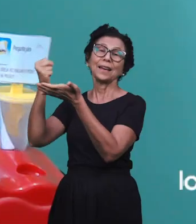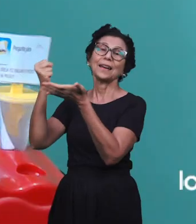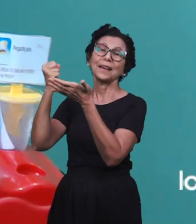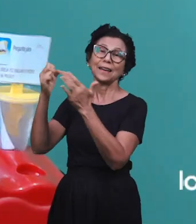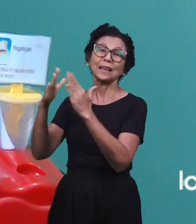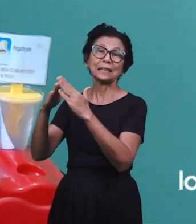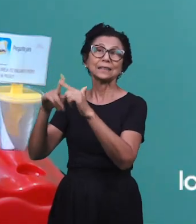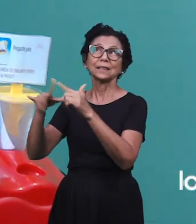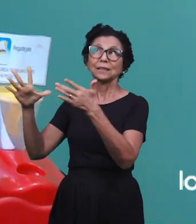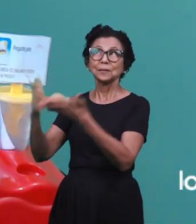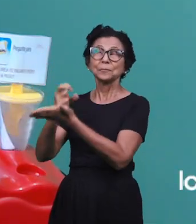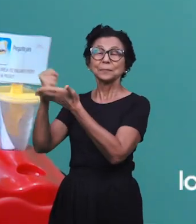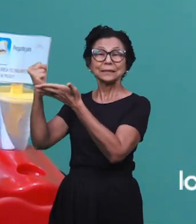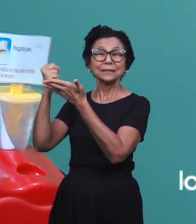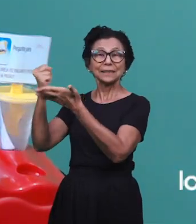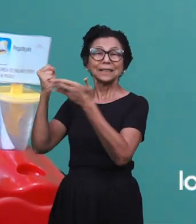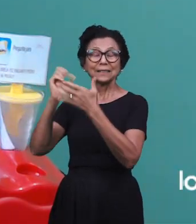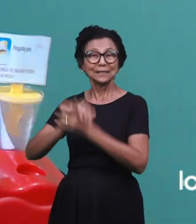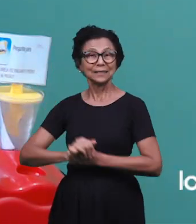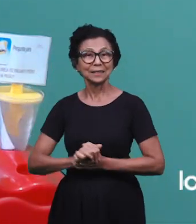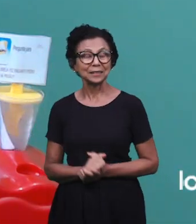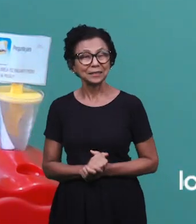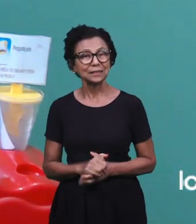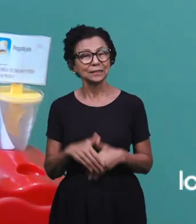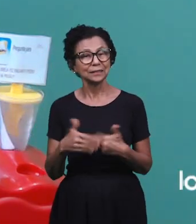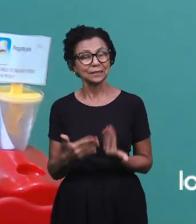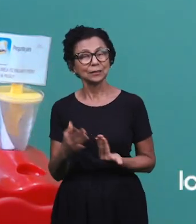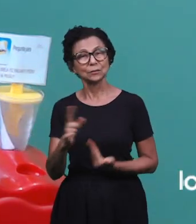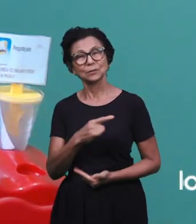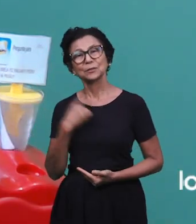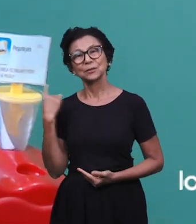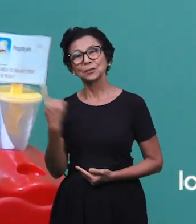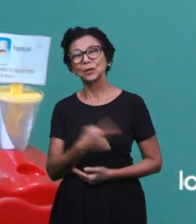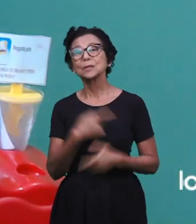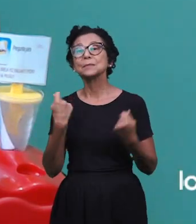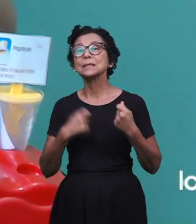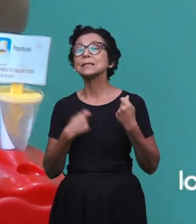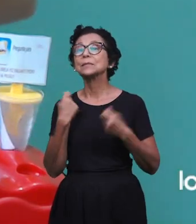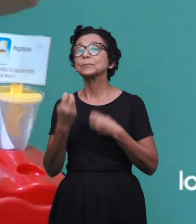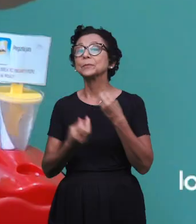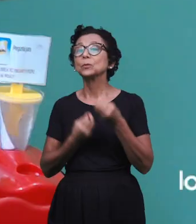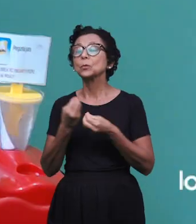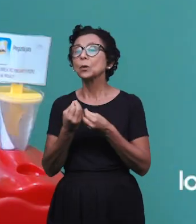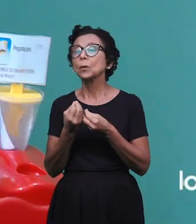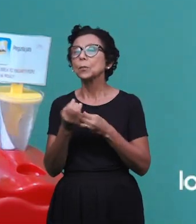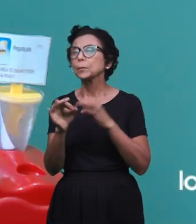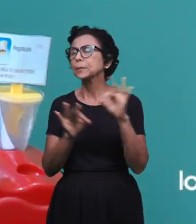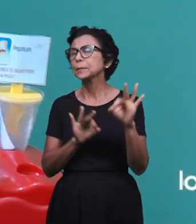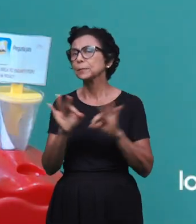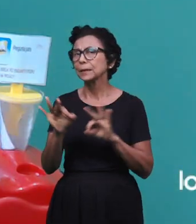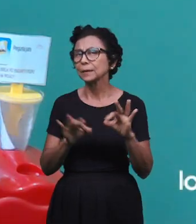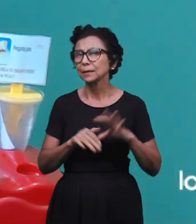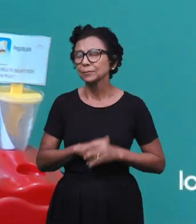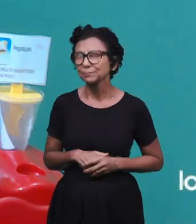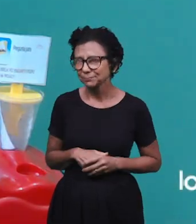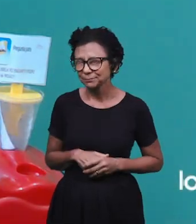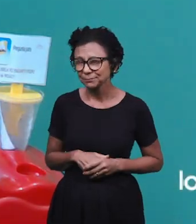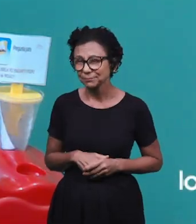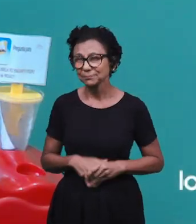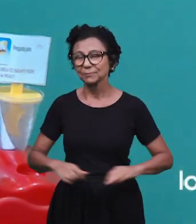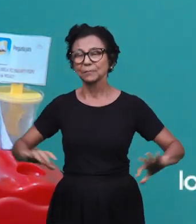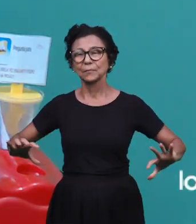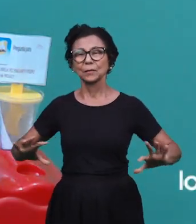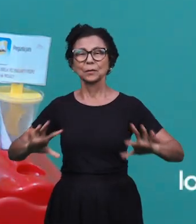arrebatamento da igreja. E para isso nós devemos estar como? Como nós devemos